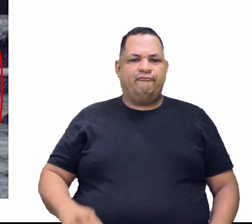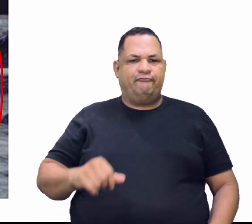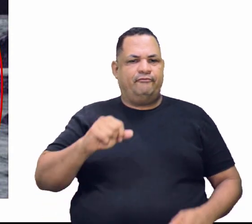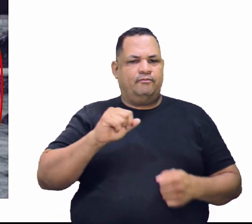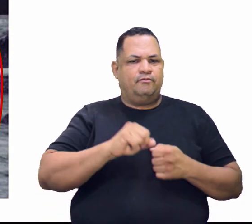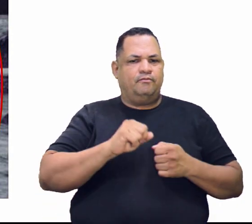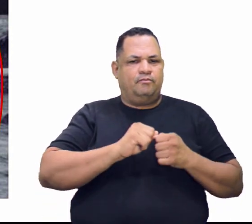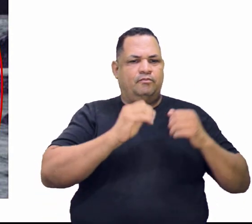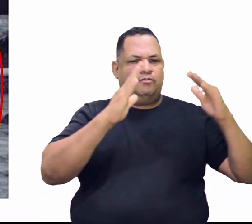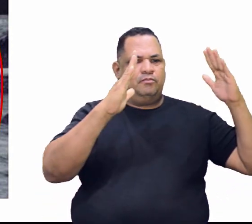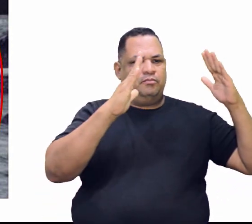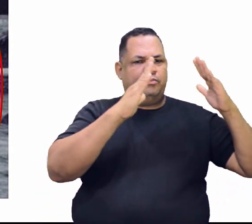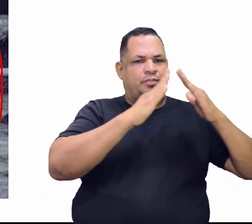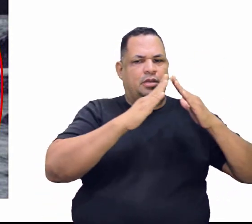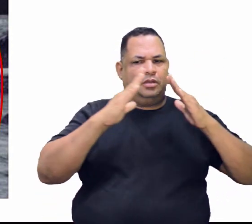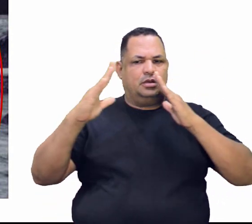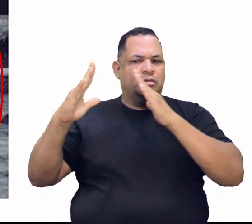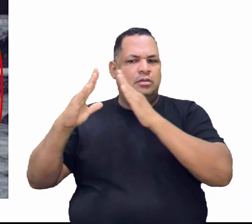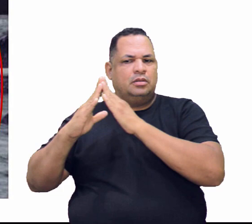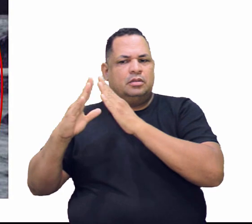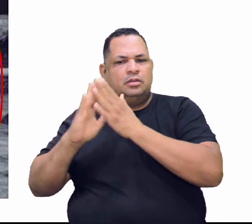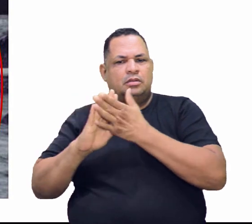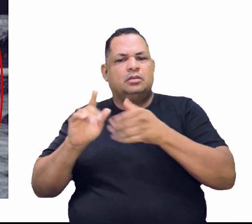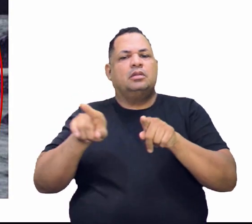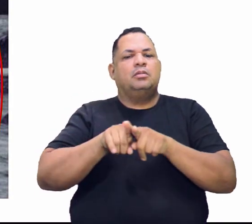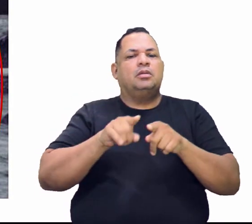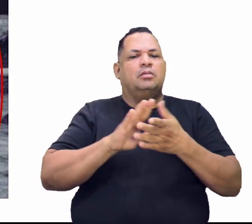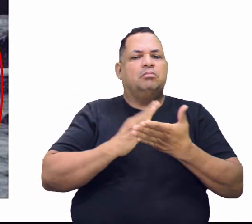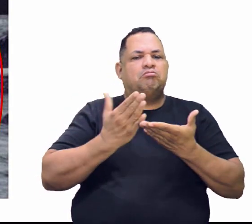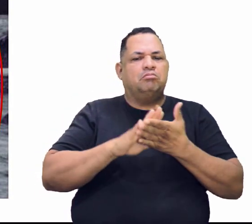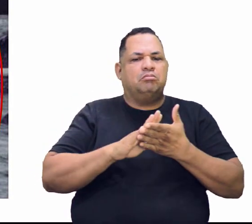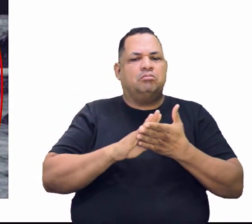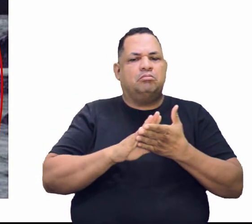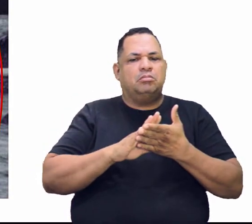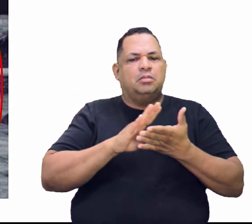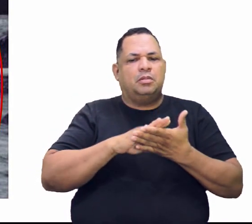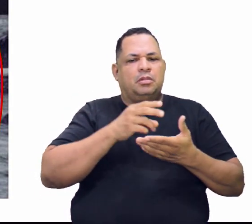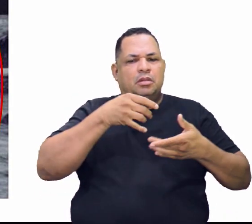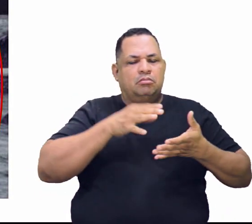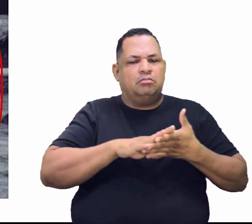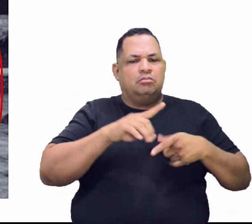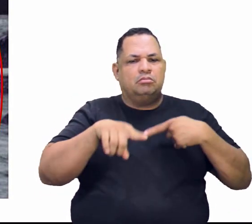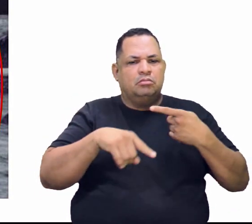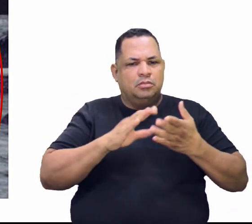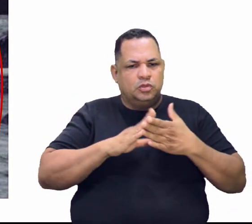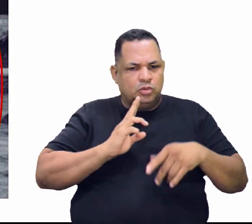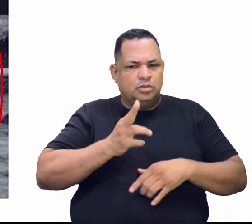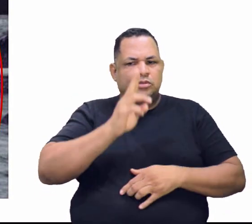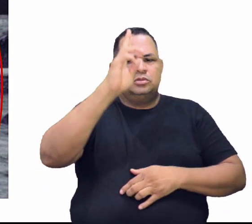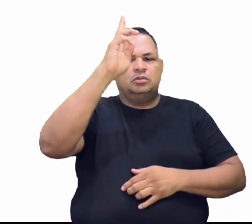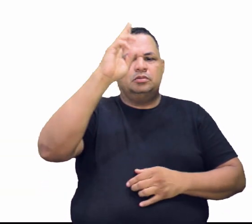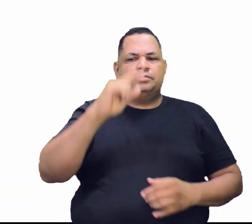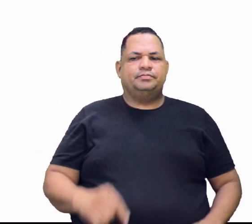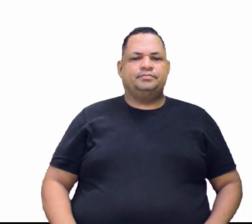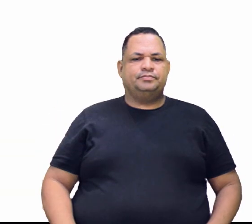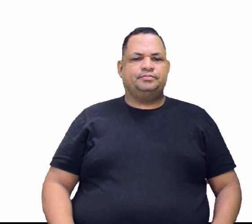ó, Taipiri, para poder fazer o acampamento e dali tocar em frente.